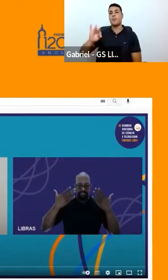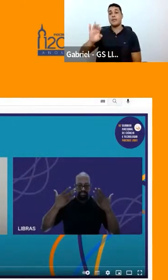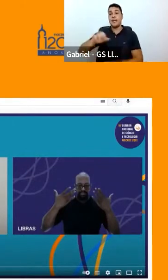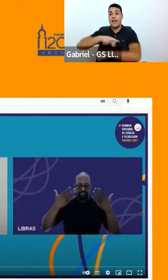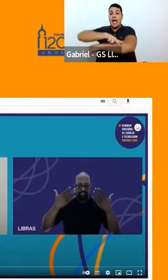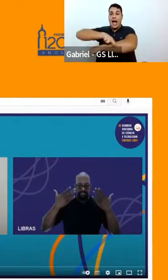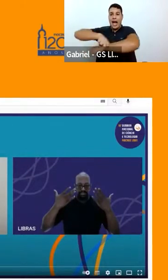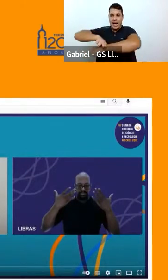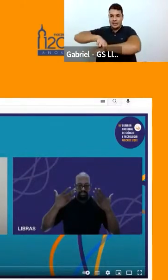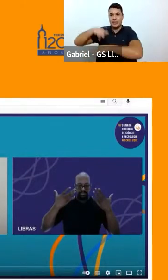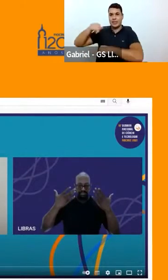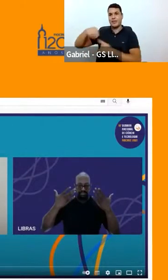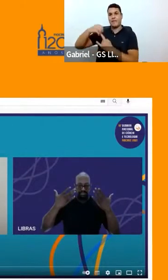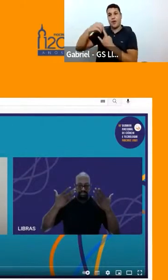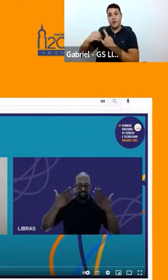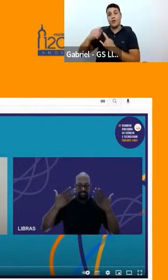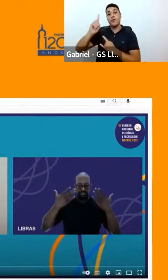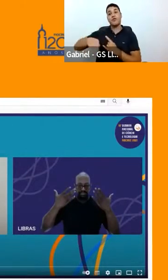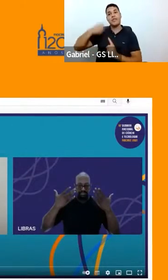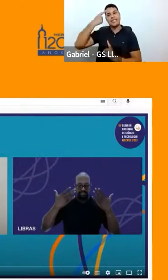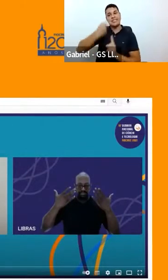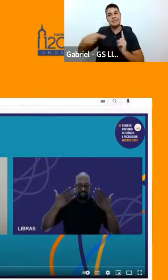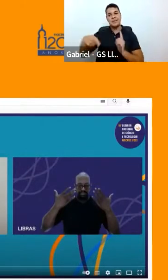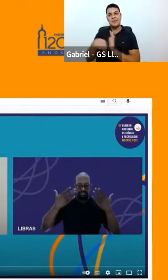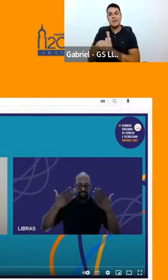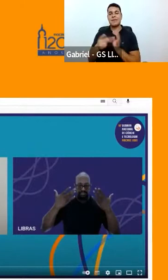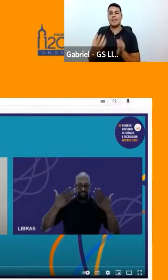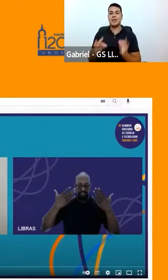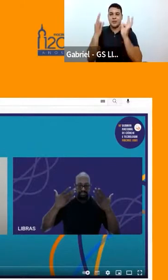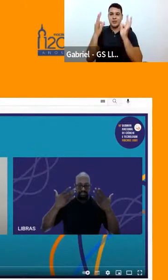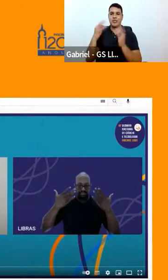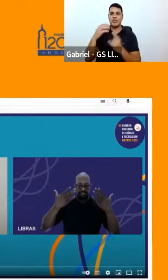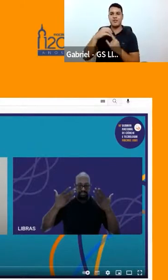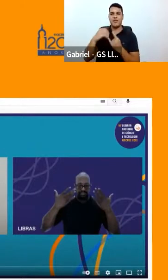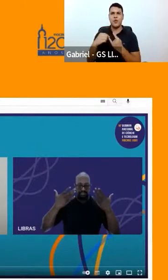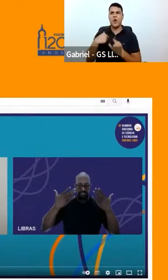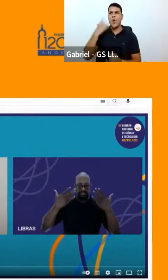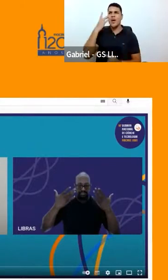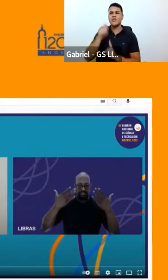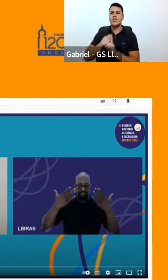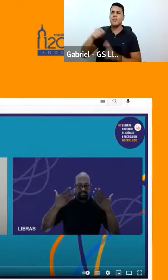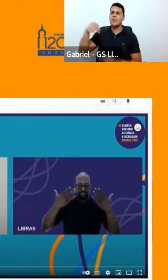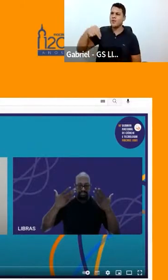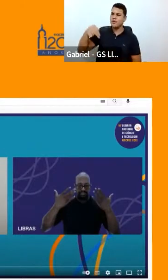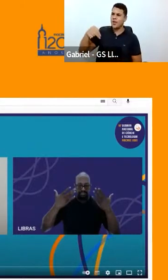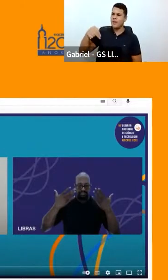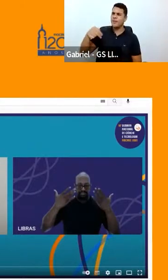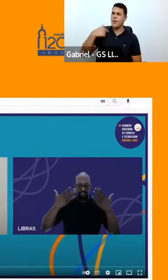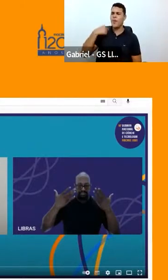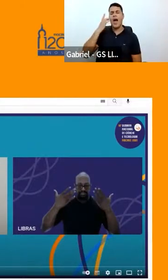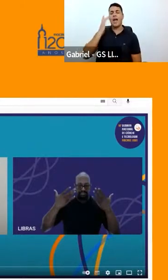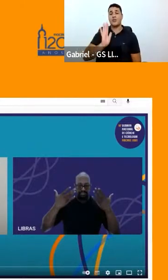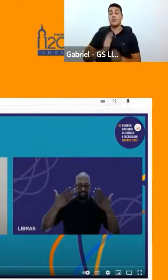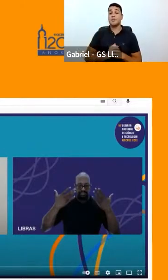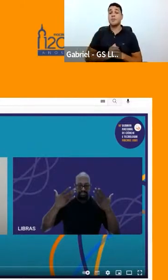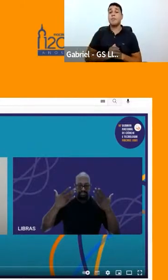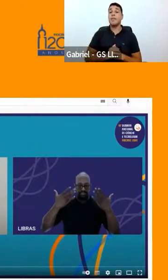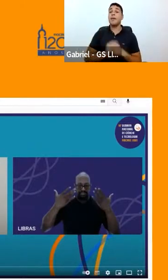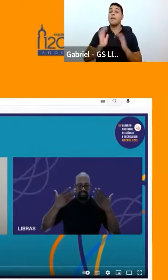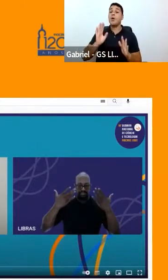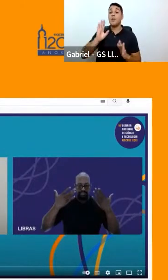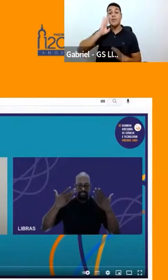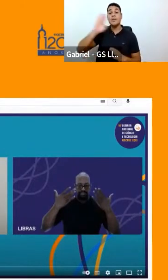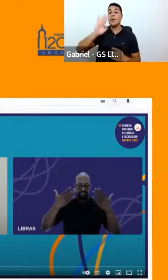Nacional de Ciência e Tecnologia do ano passado, né? A gente realizou esse evento, se eu não me engano, em novembro. Mas o nosso objetivo